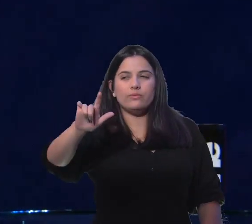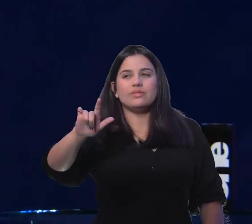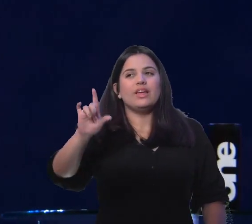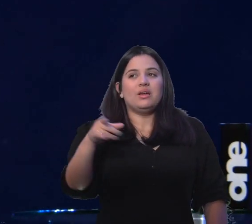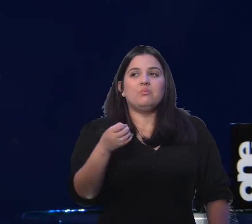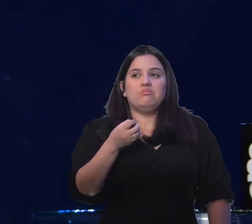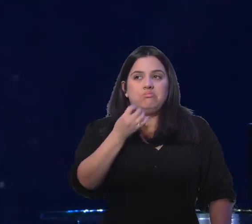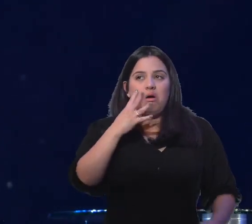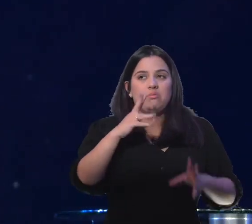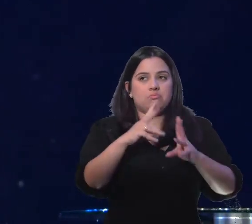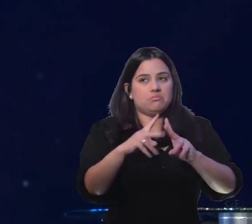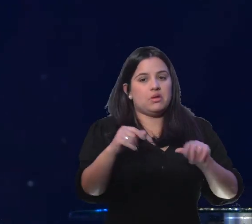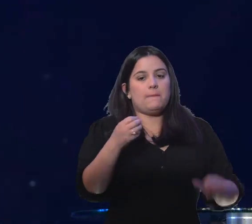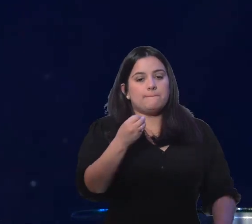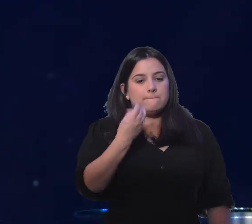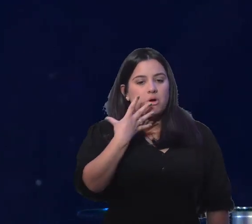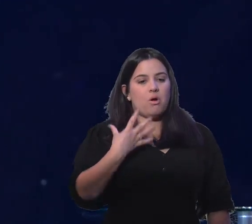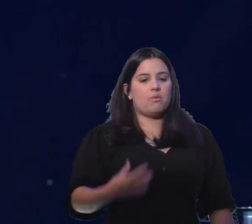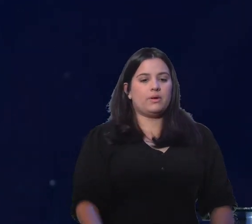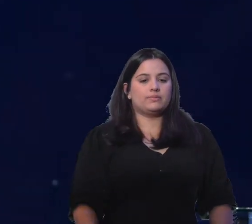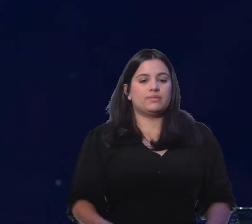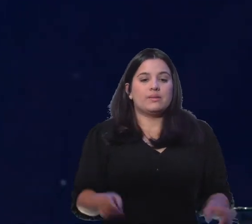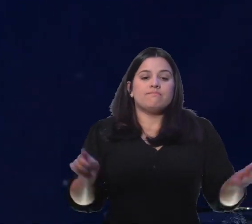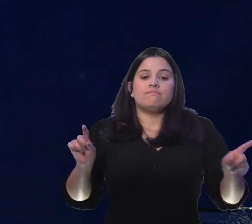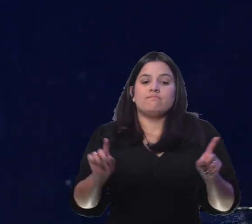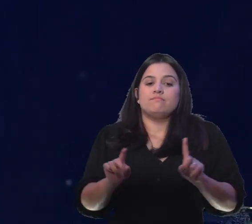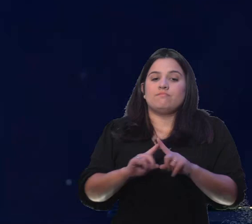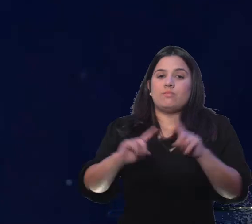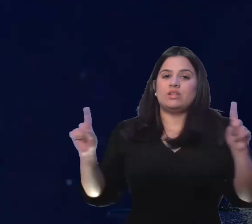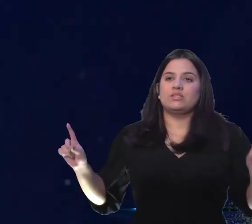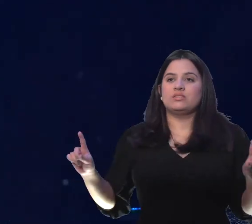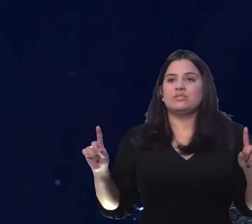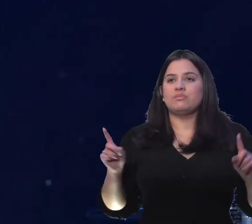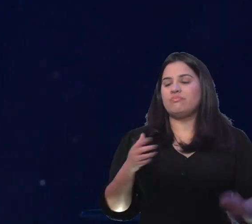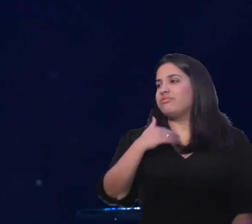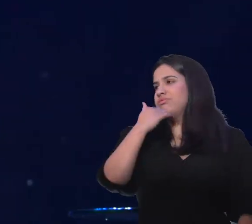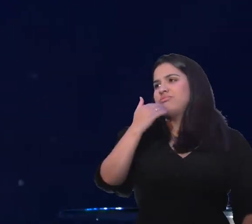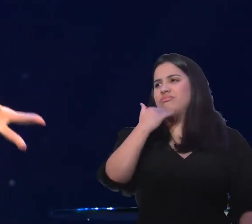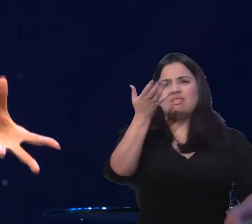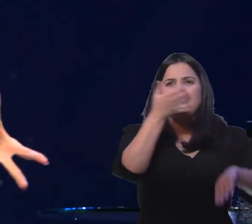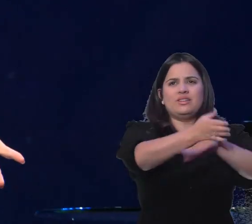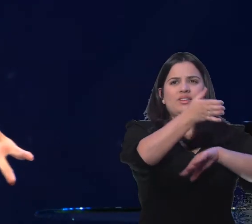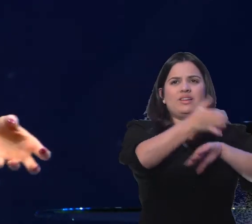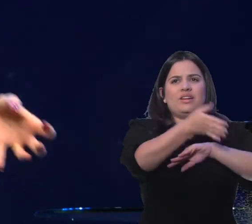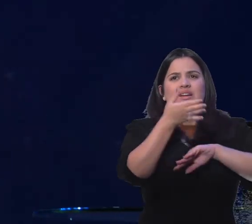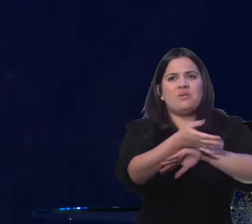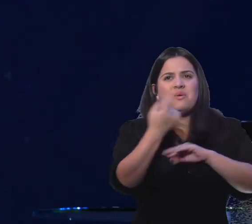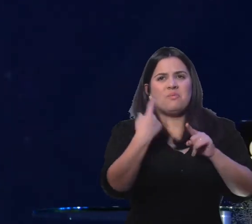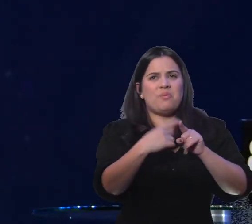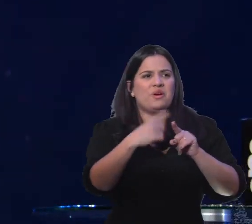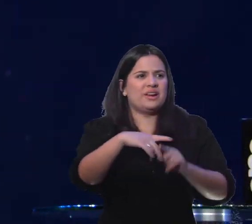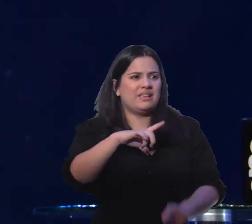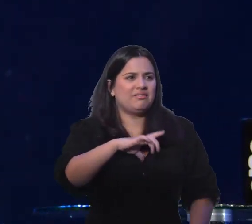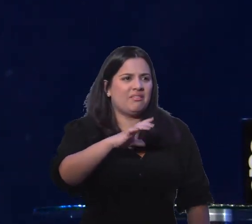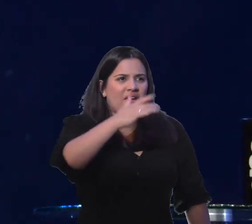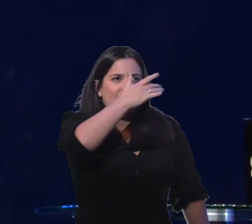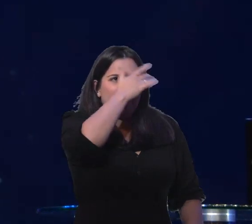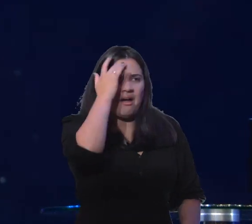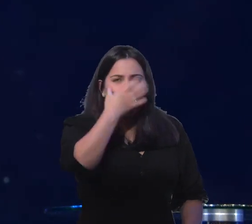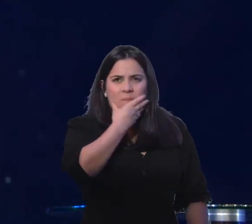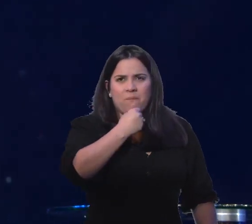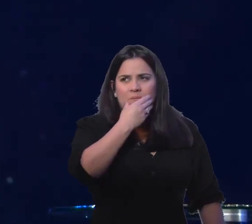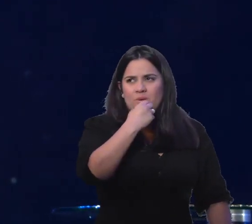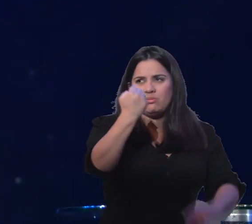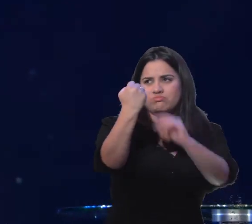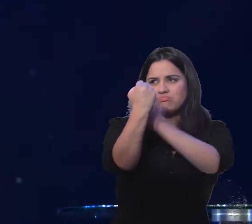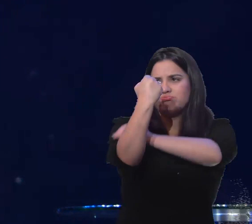cara, essa terra é sensacional, incrível. Só que a gente não consegue entrar lá. Porque lá tem gigantes, tem muros. E aí